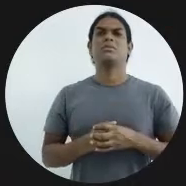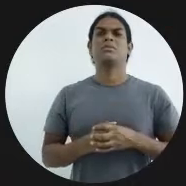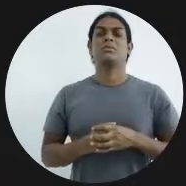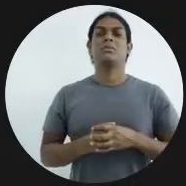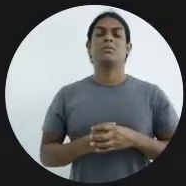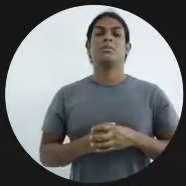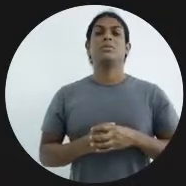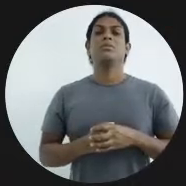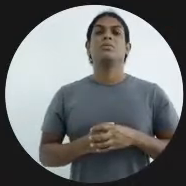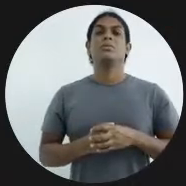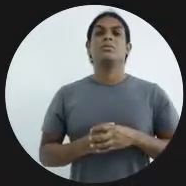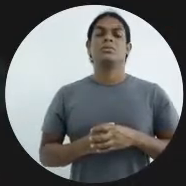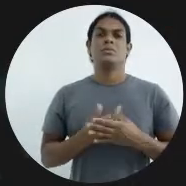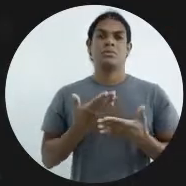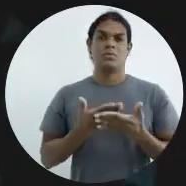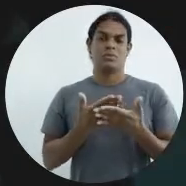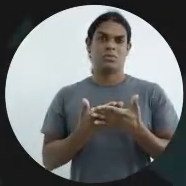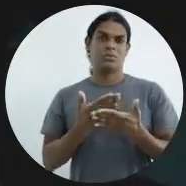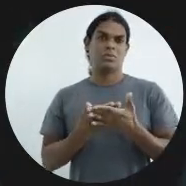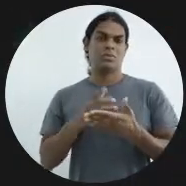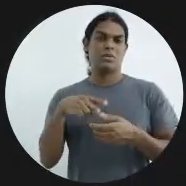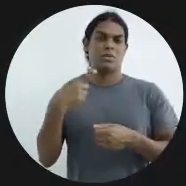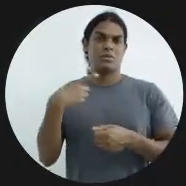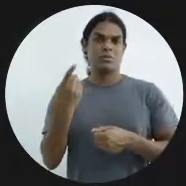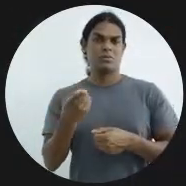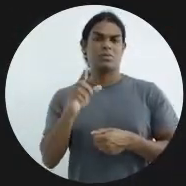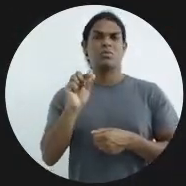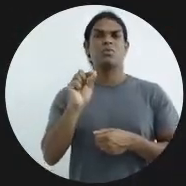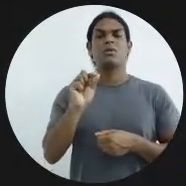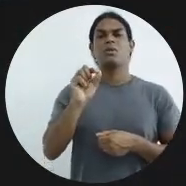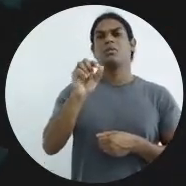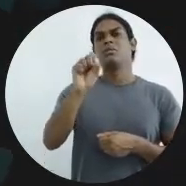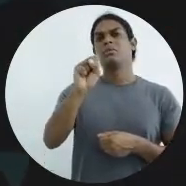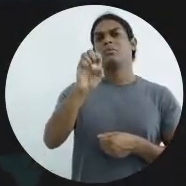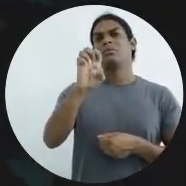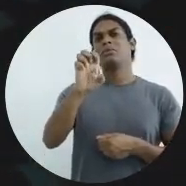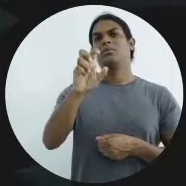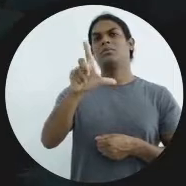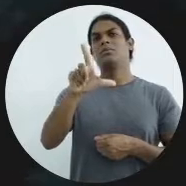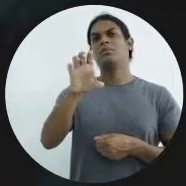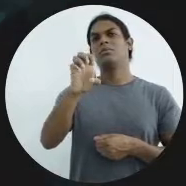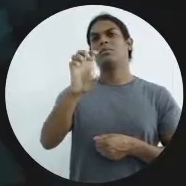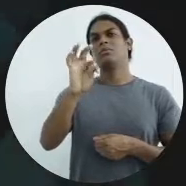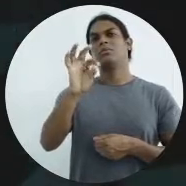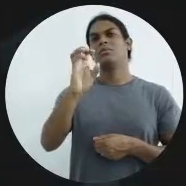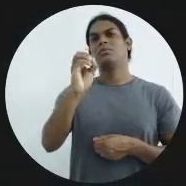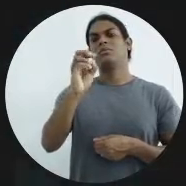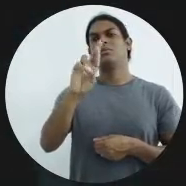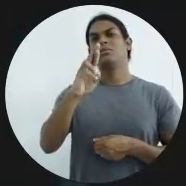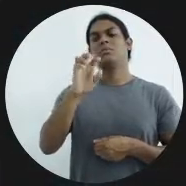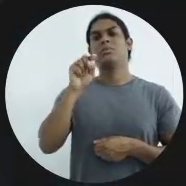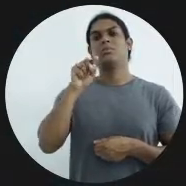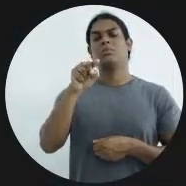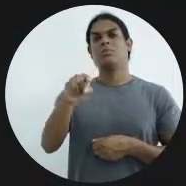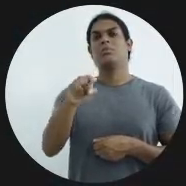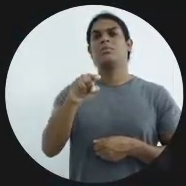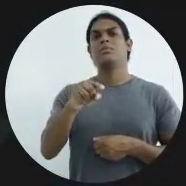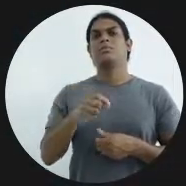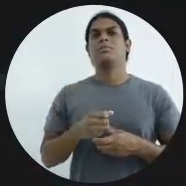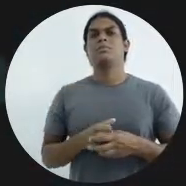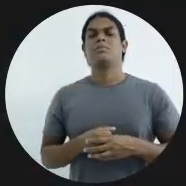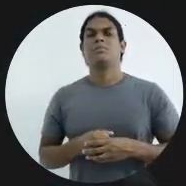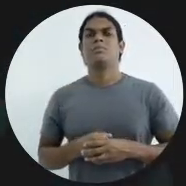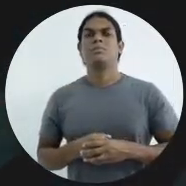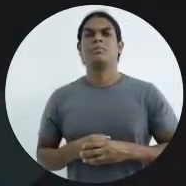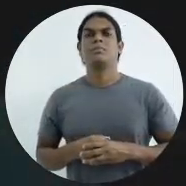vai ver o que é. Mas são três formas que a gente tem de selecionar um elemento através do jQuery. Ponto, ou seja,